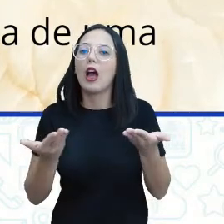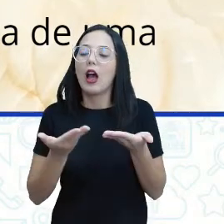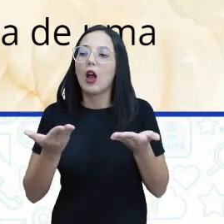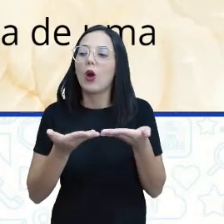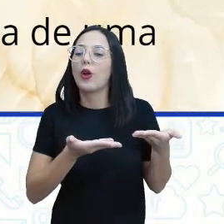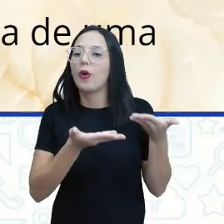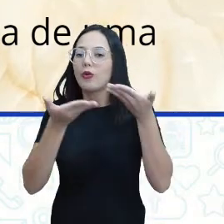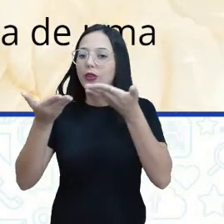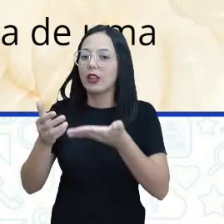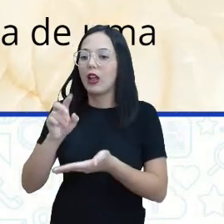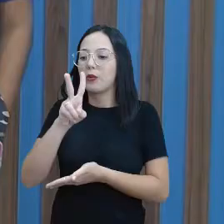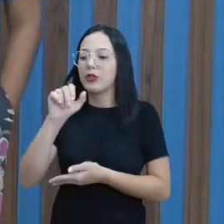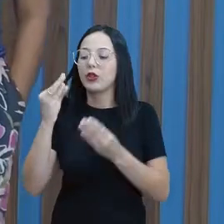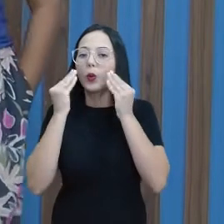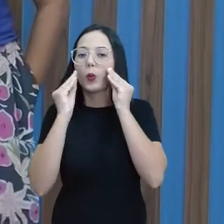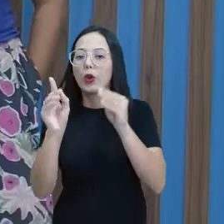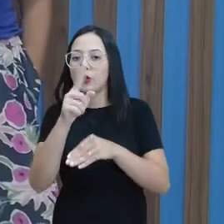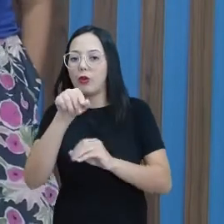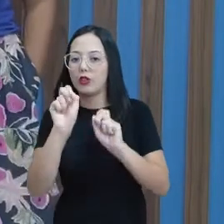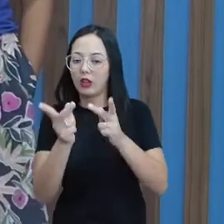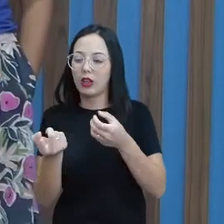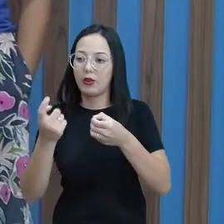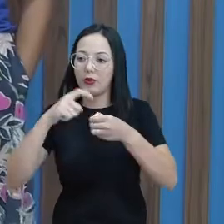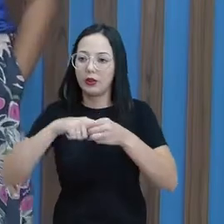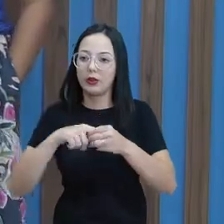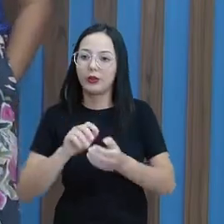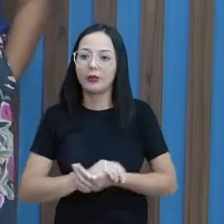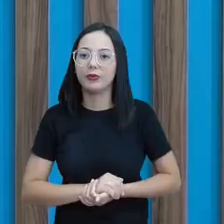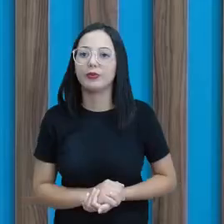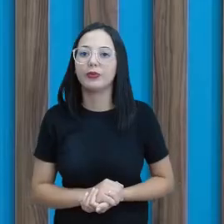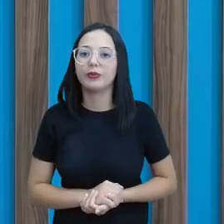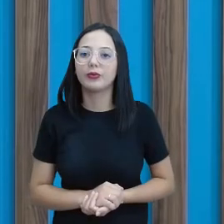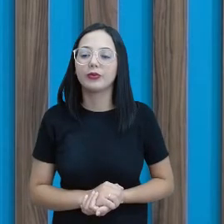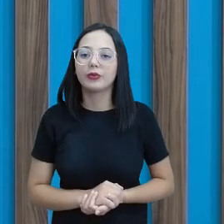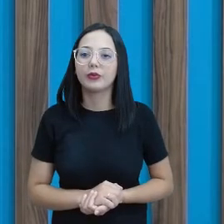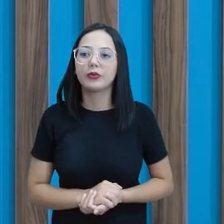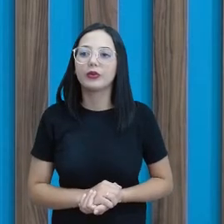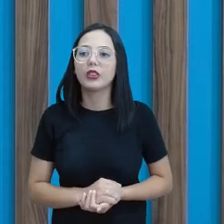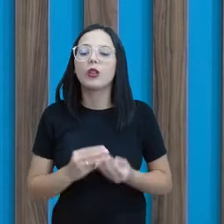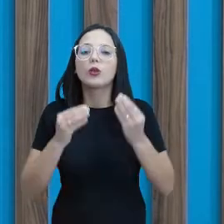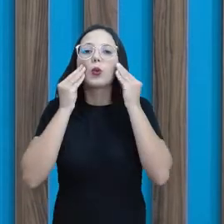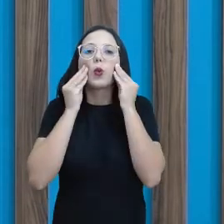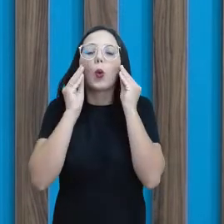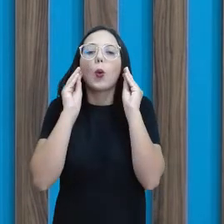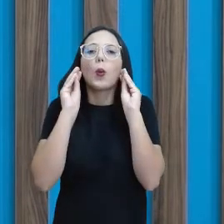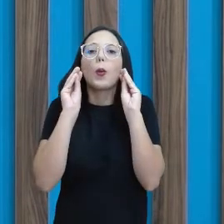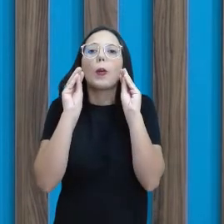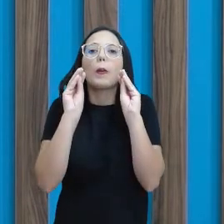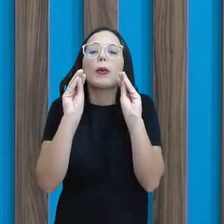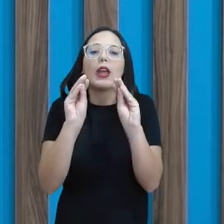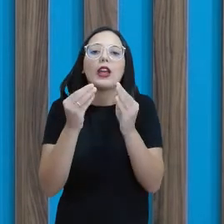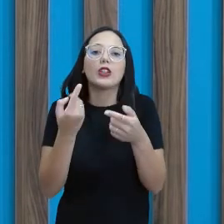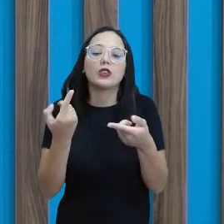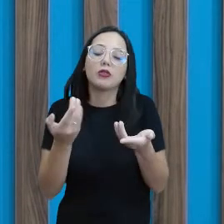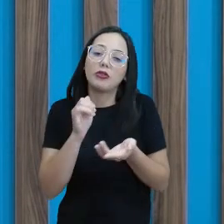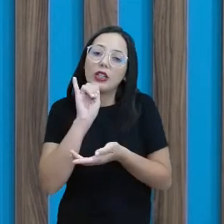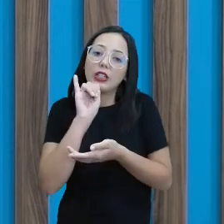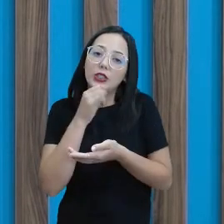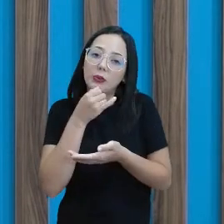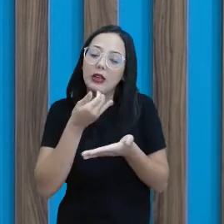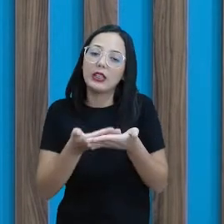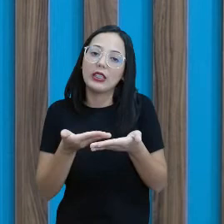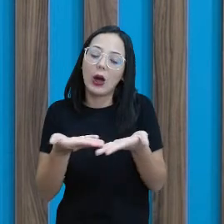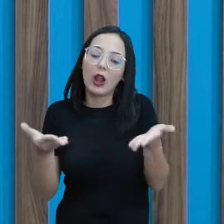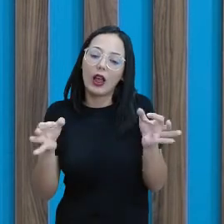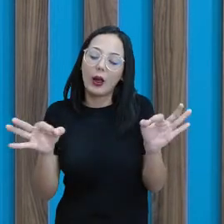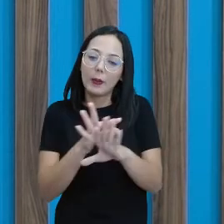para a professora Vivi mandar um beijo para vocês e eu já volto. Gente, um beijo. Uma lástima que essa aula esteja acabando. Me diverti